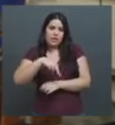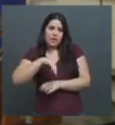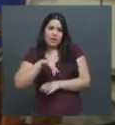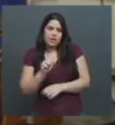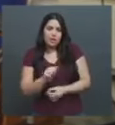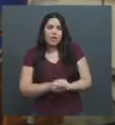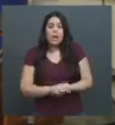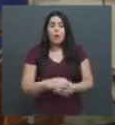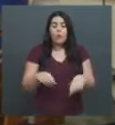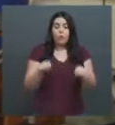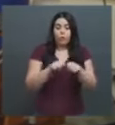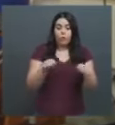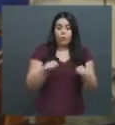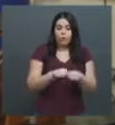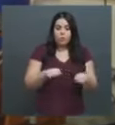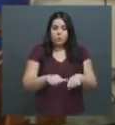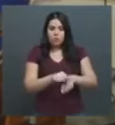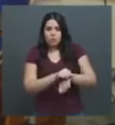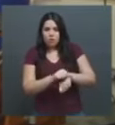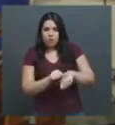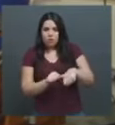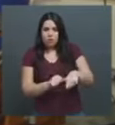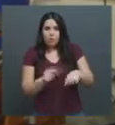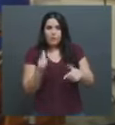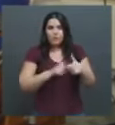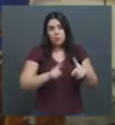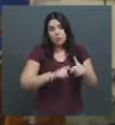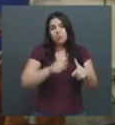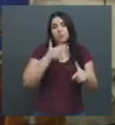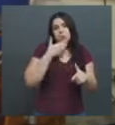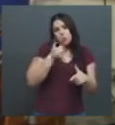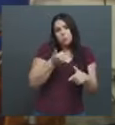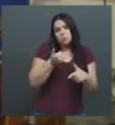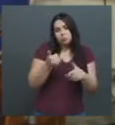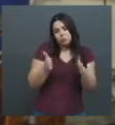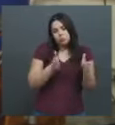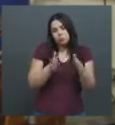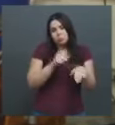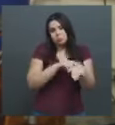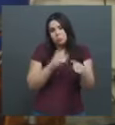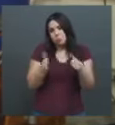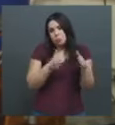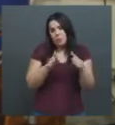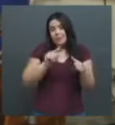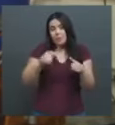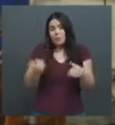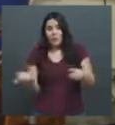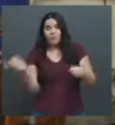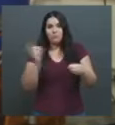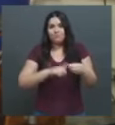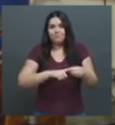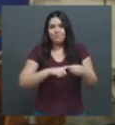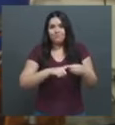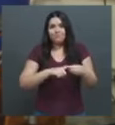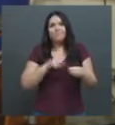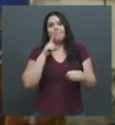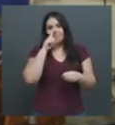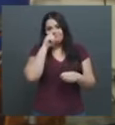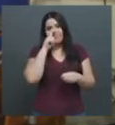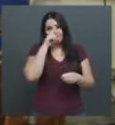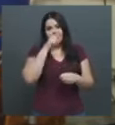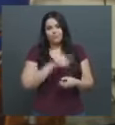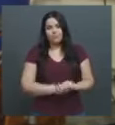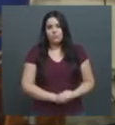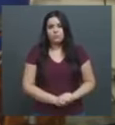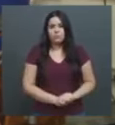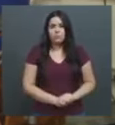anos, aí o problema foi, melhorou um tempo, aí depois voltou de novo, só que voltou pior, bem